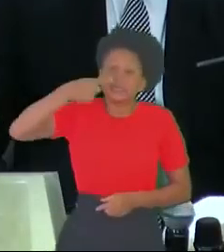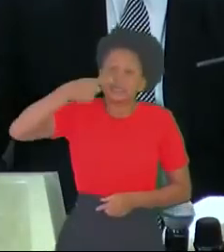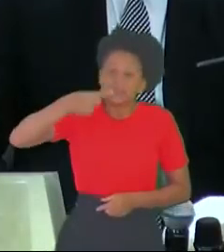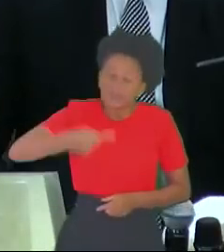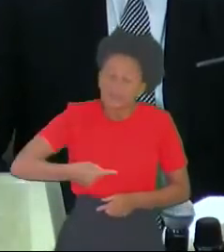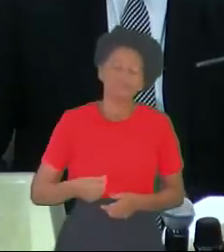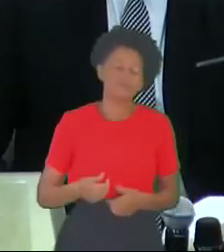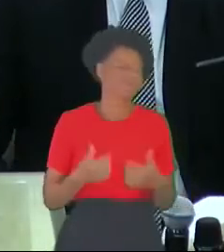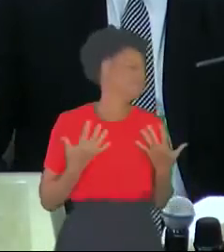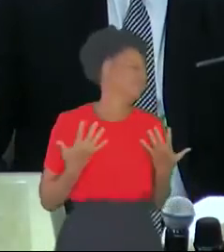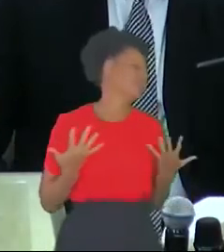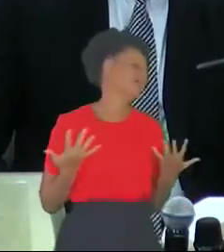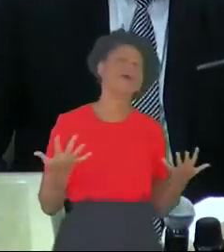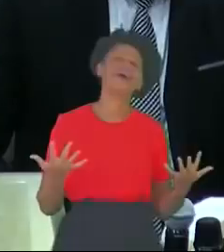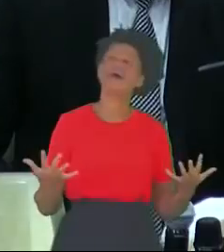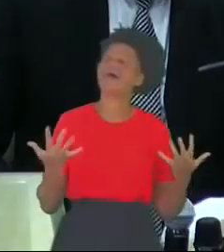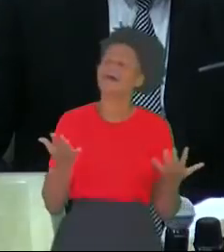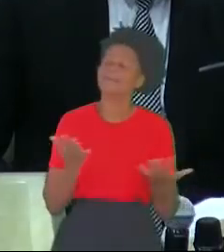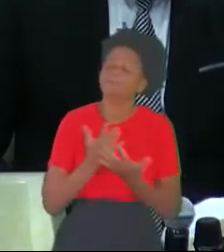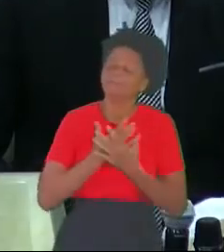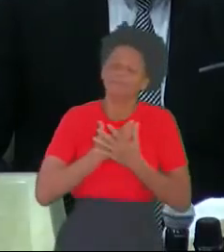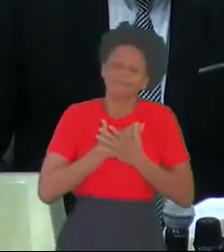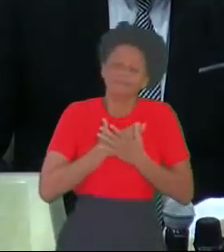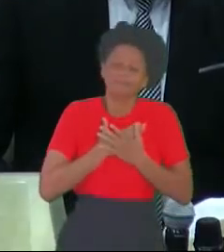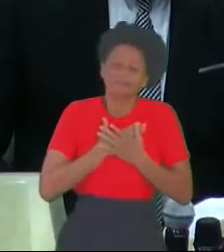ah, se meu amado